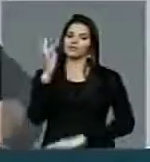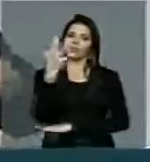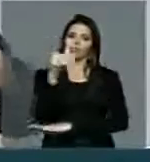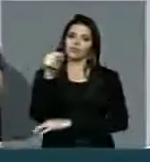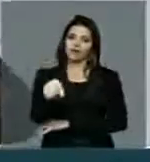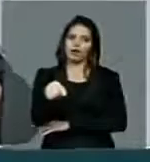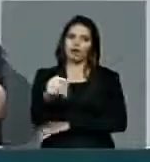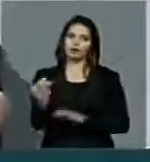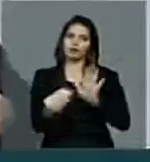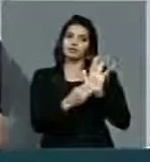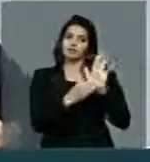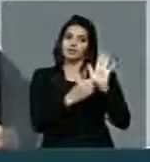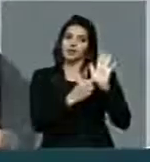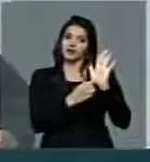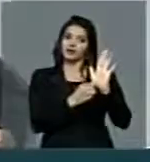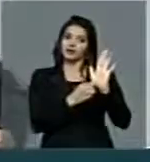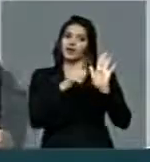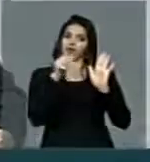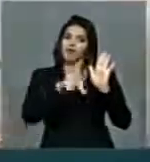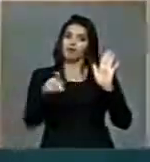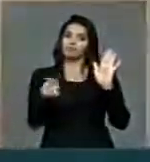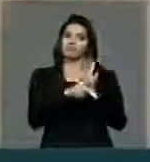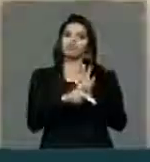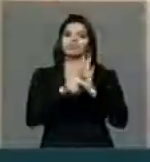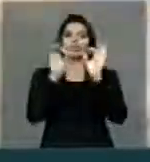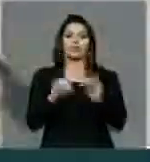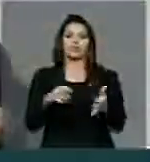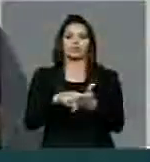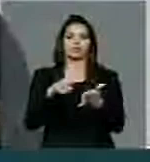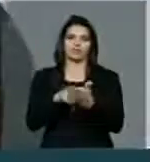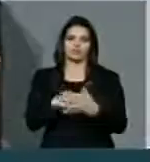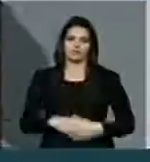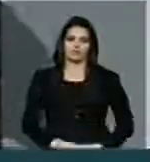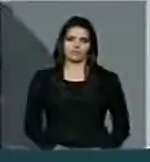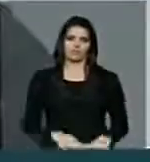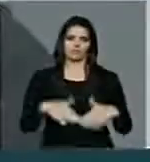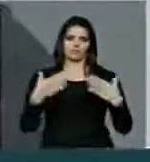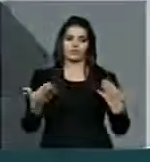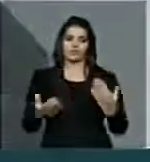propriedade. É escrito, é sucessivo. Então nós temos que